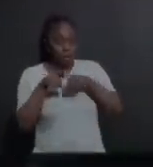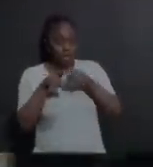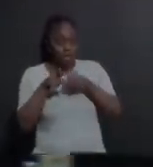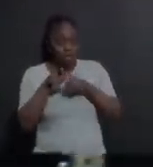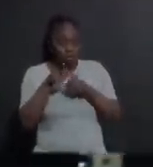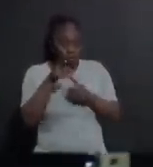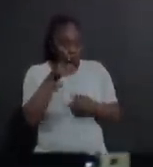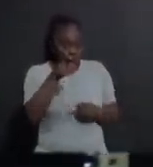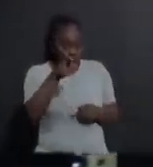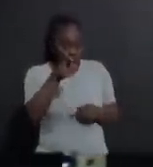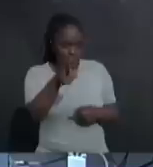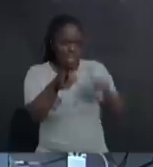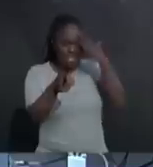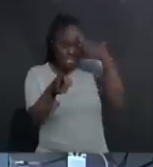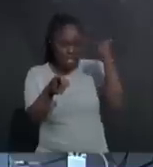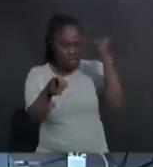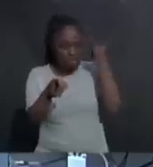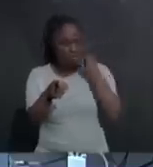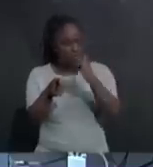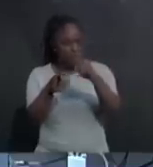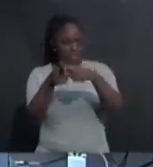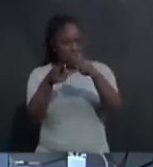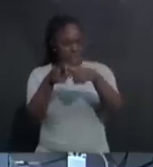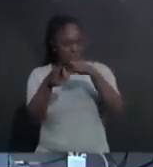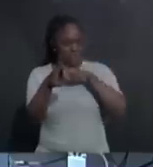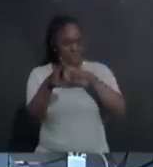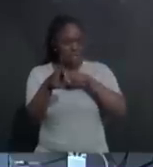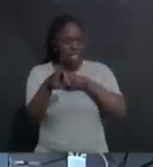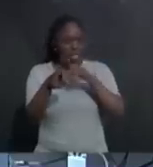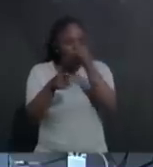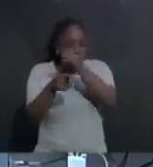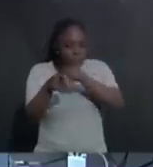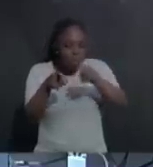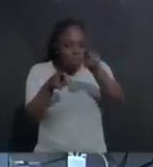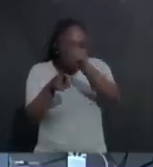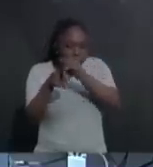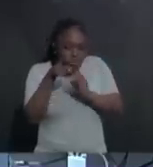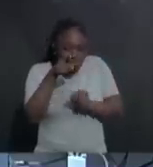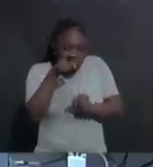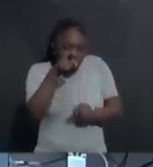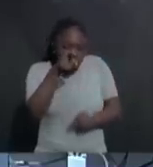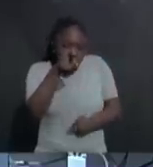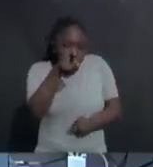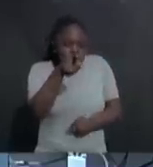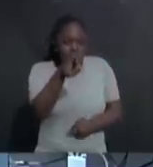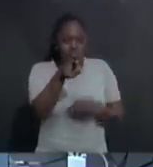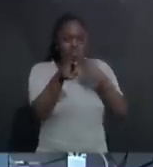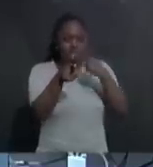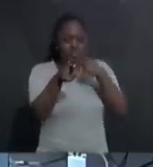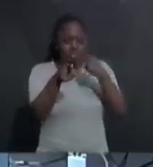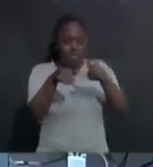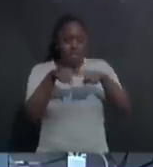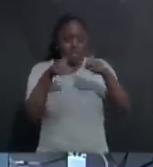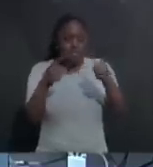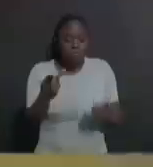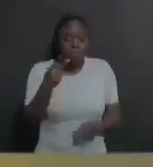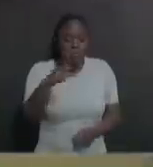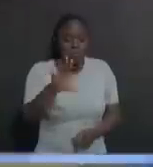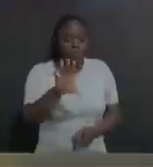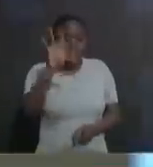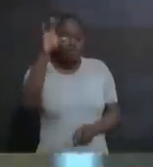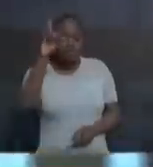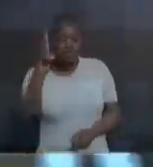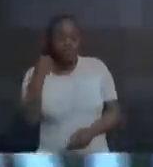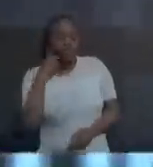Gente, quem sabia que o profeta tem um dedo? Eu enfiei o dedo pelo buraquinho de passar o dinheiro e falei assim: mas o seu Deus não está dando conta de manter